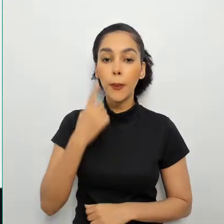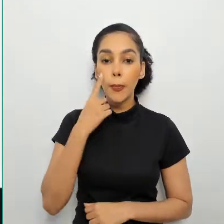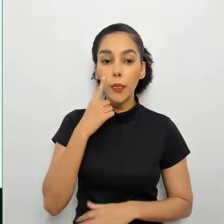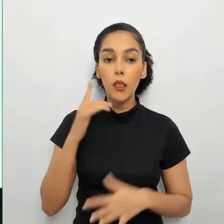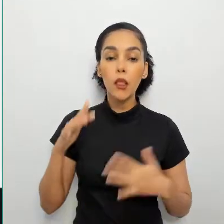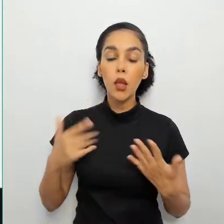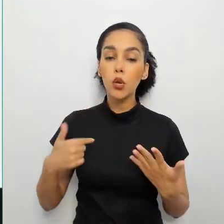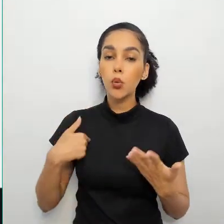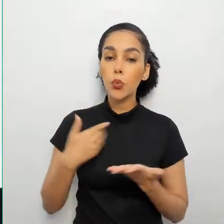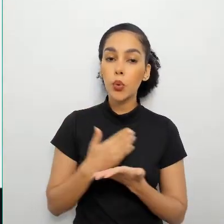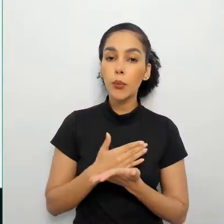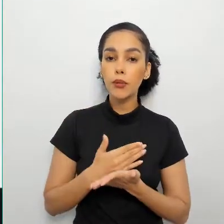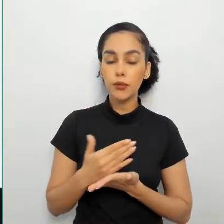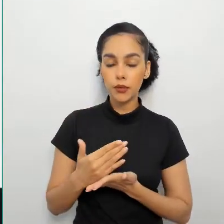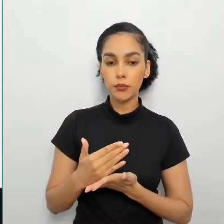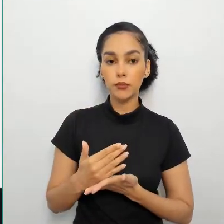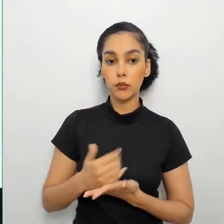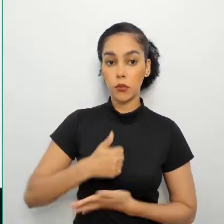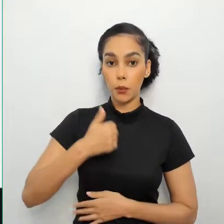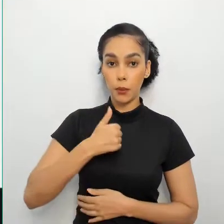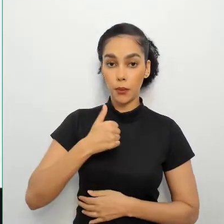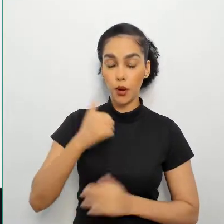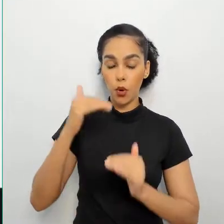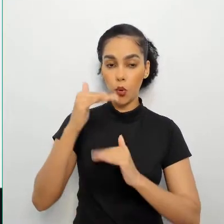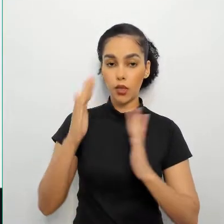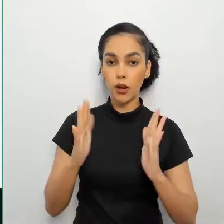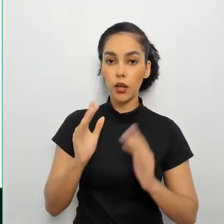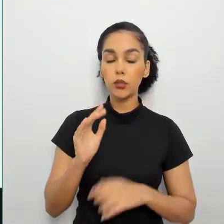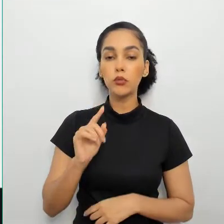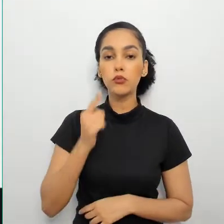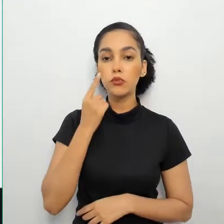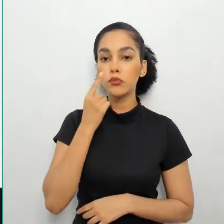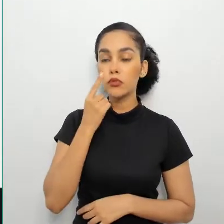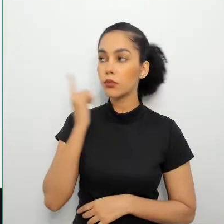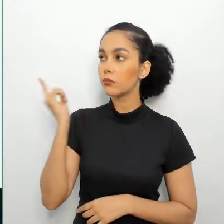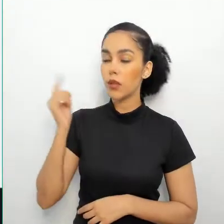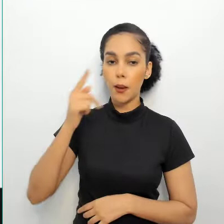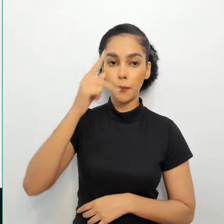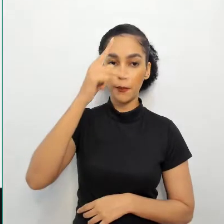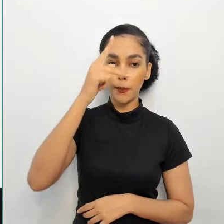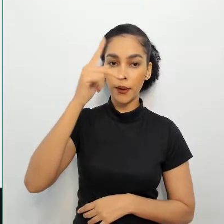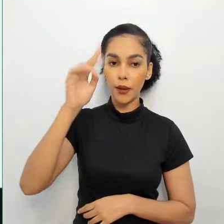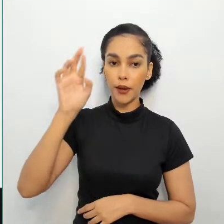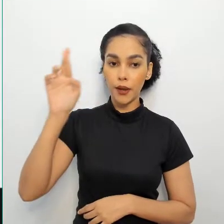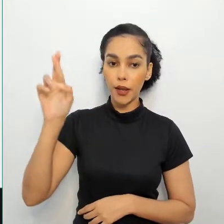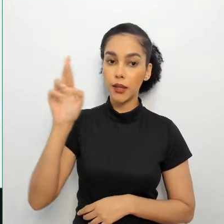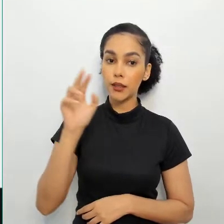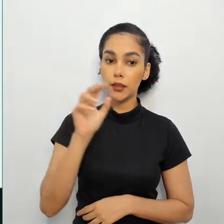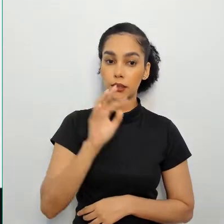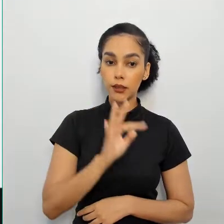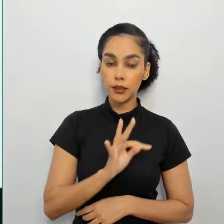sequência. O primeiro quadrado que vocês estão vendo, o PRST, ele tem lado medindo 1.